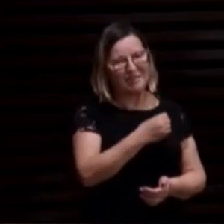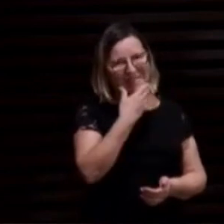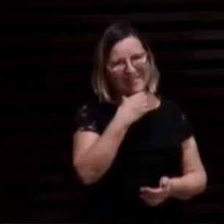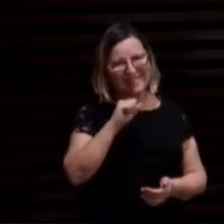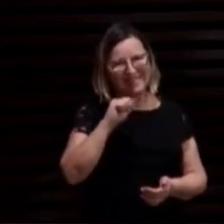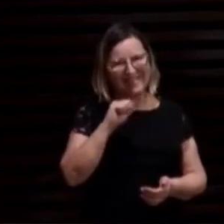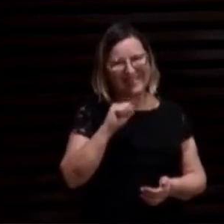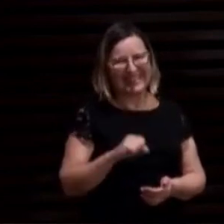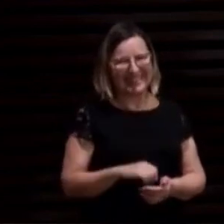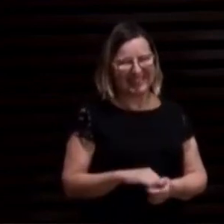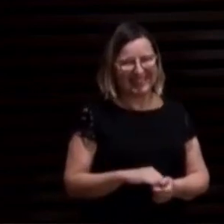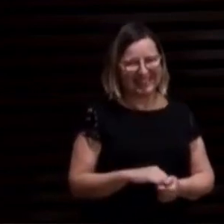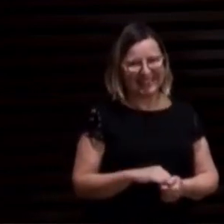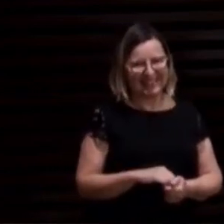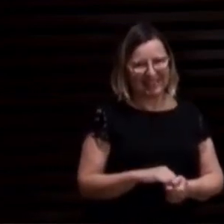Barrabás.